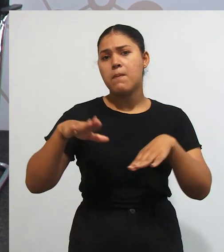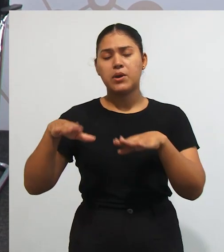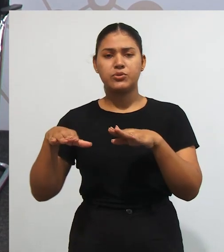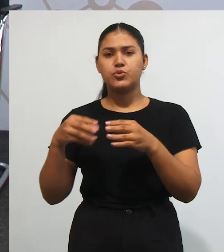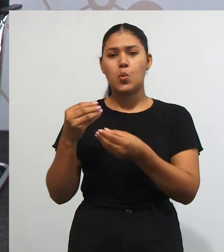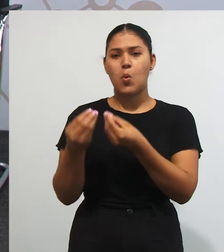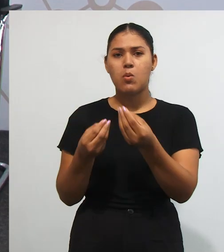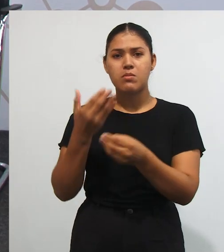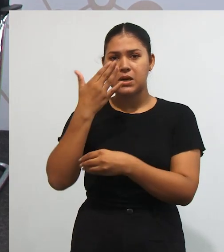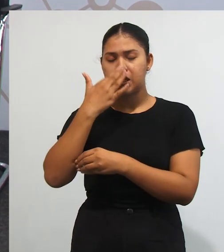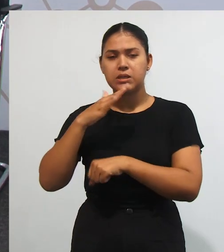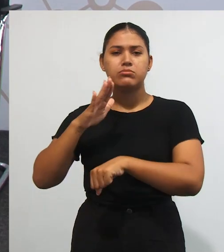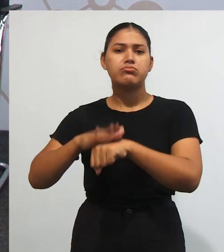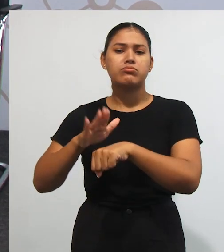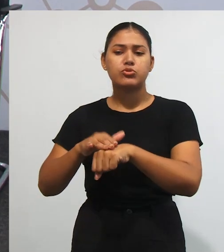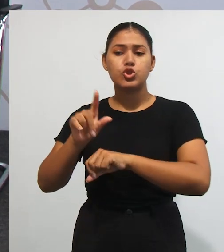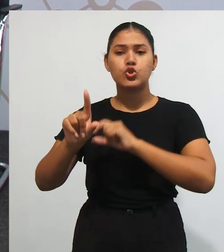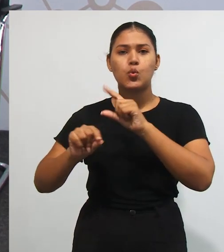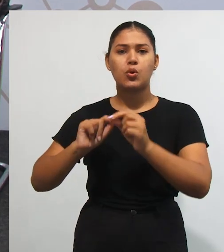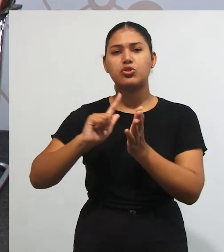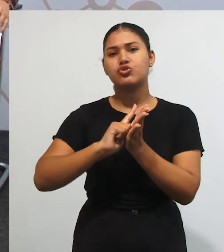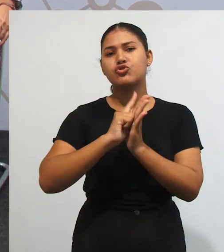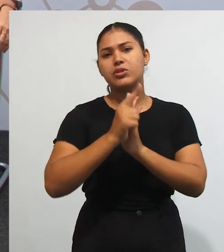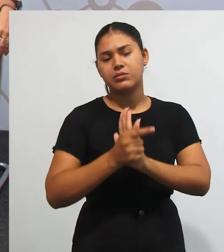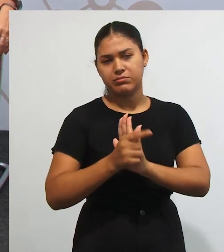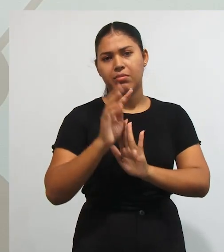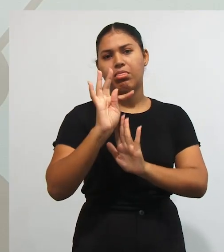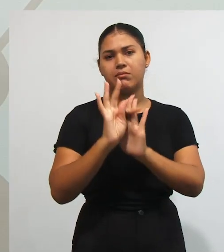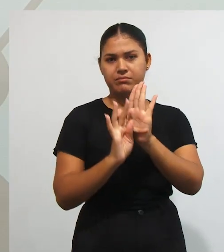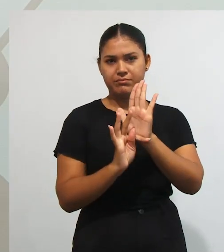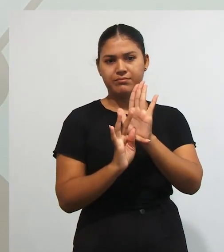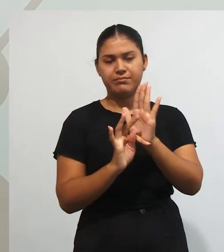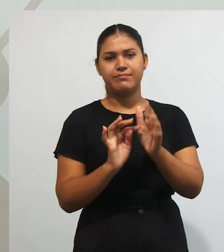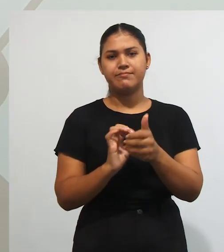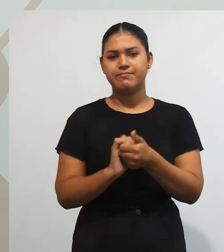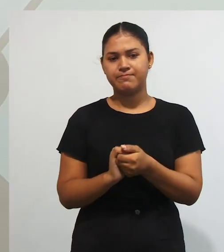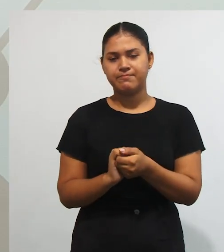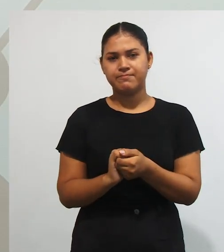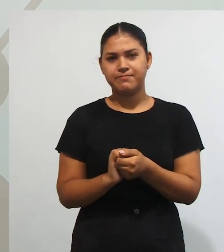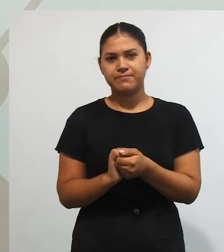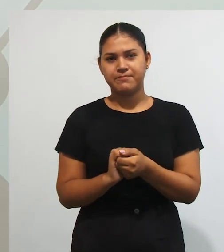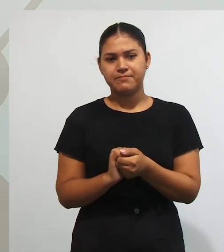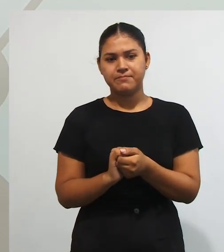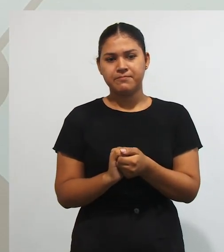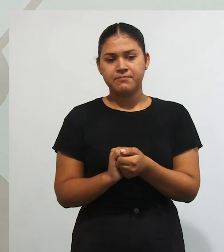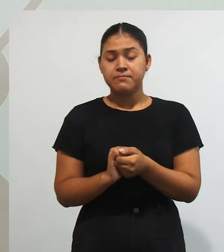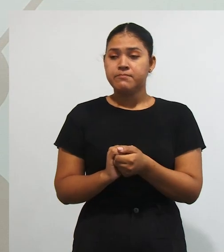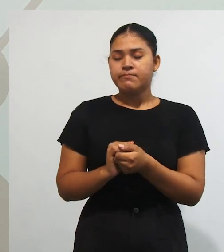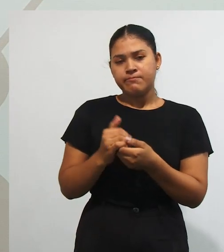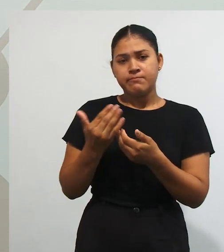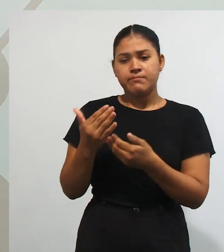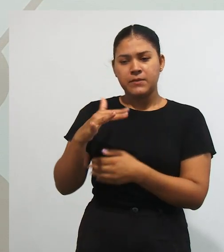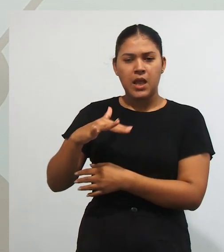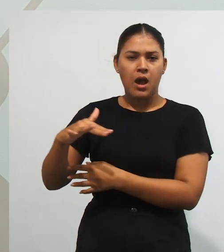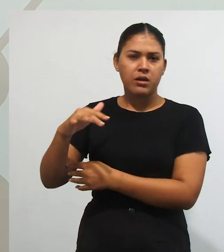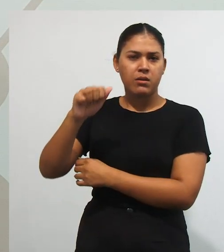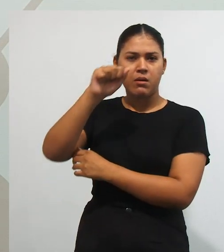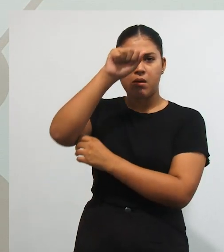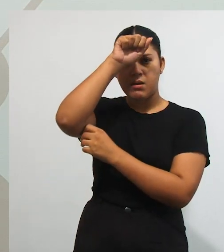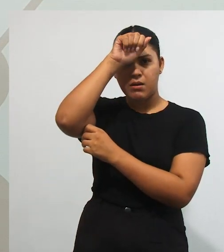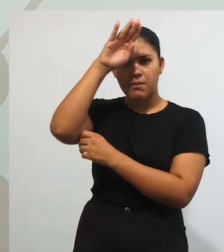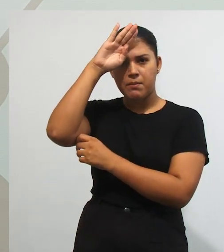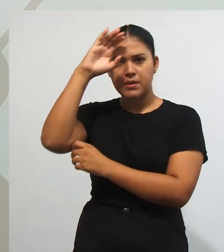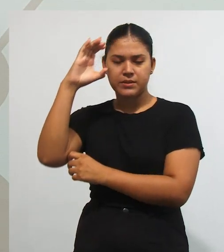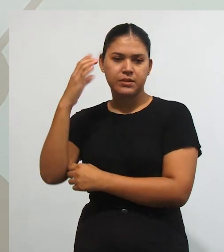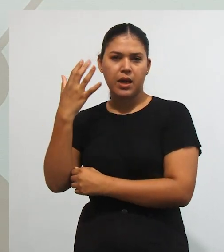um gênero discursivo. Exatamente. Quanto ao fator alfabetização, eu quero trazer